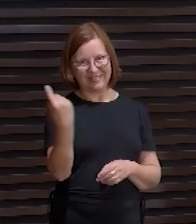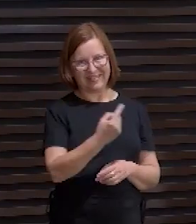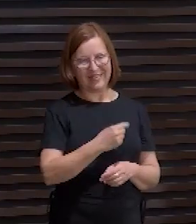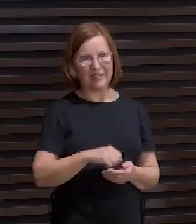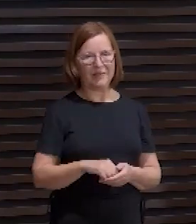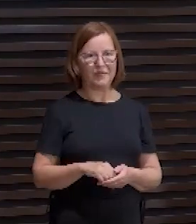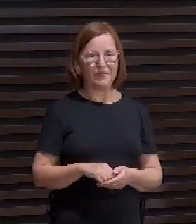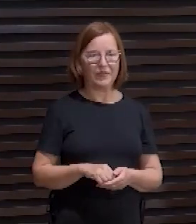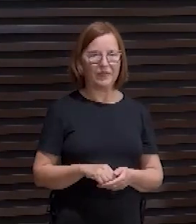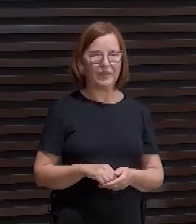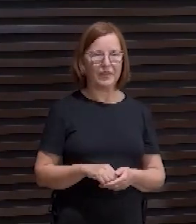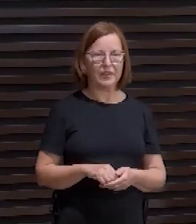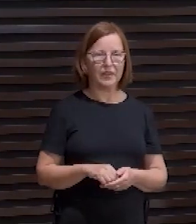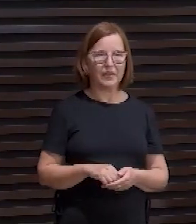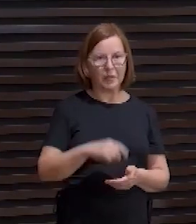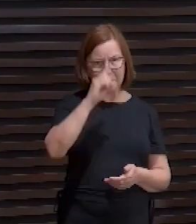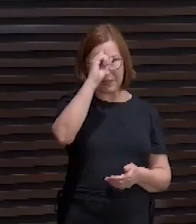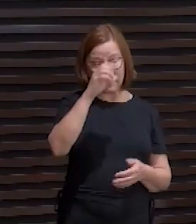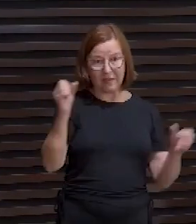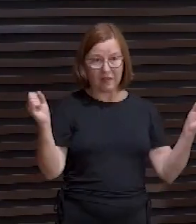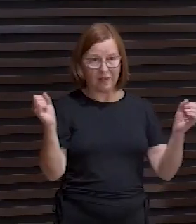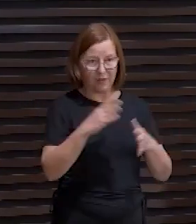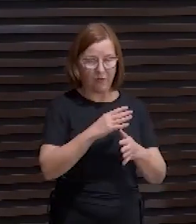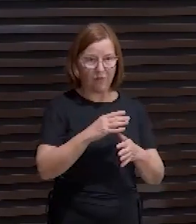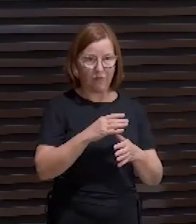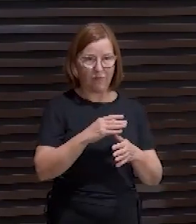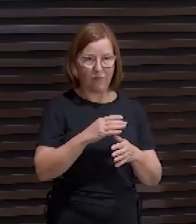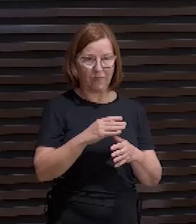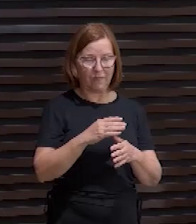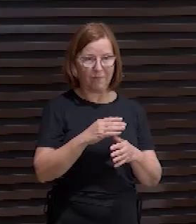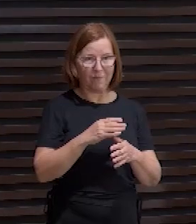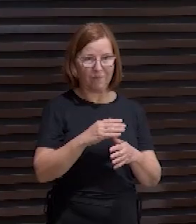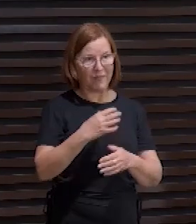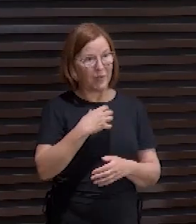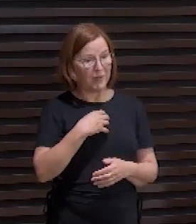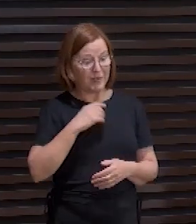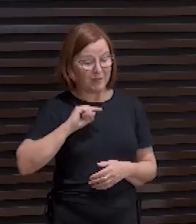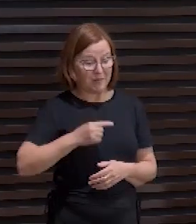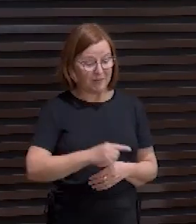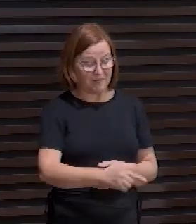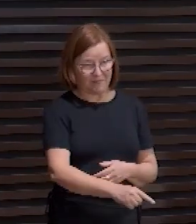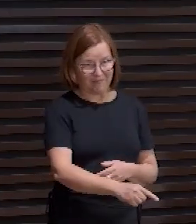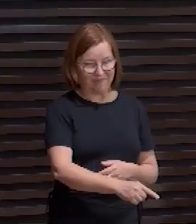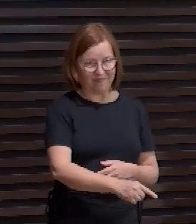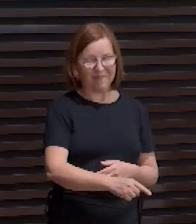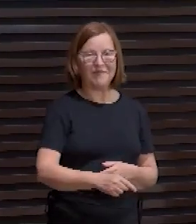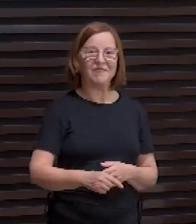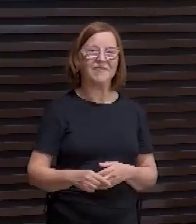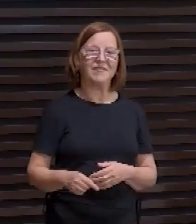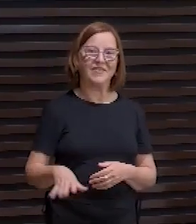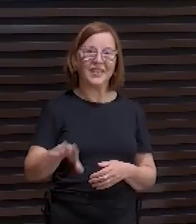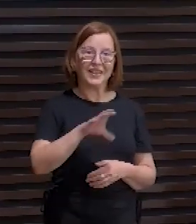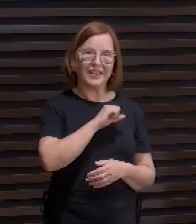ele é novo no sentido de profundidade. Ele é novo no sentido de uma abrangência mais ampla. Um